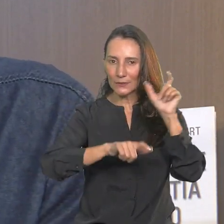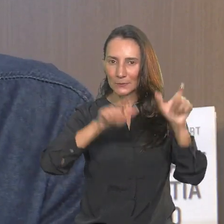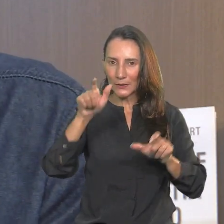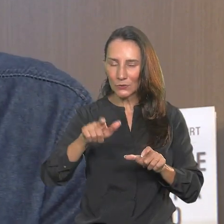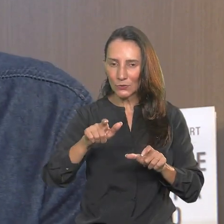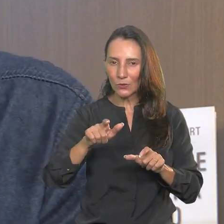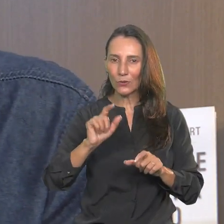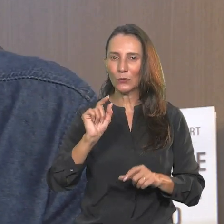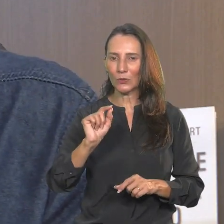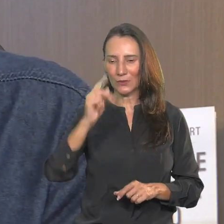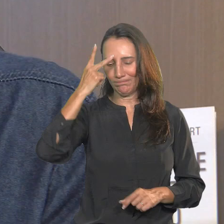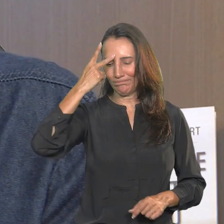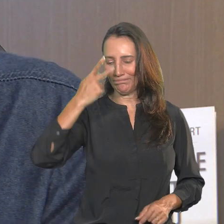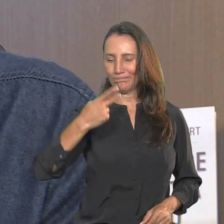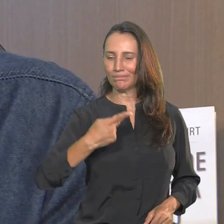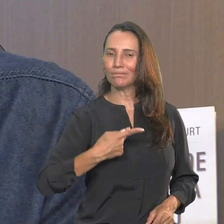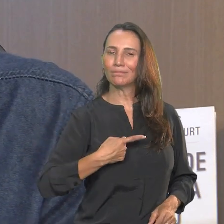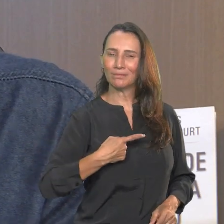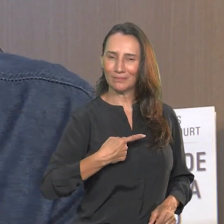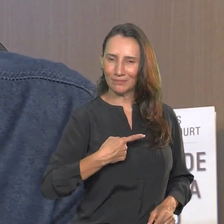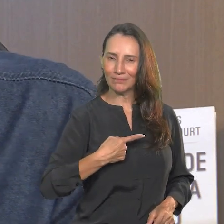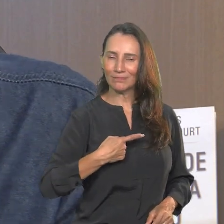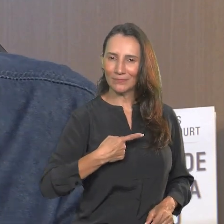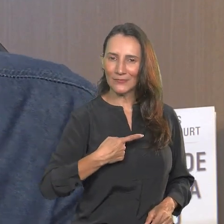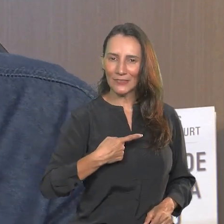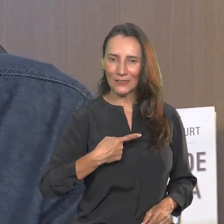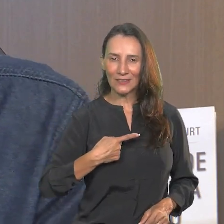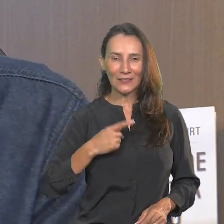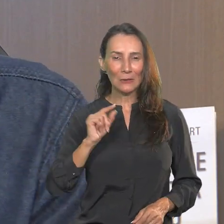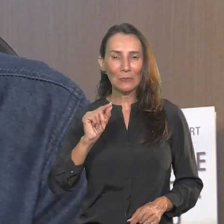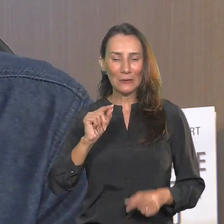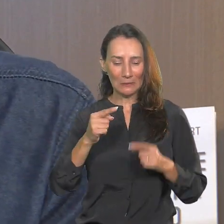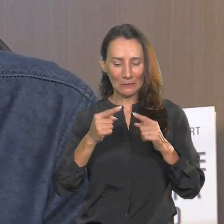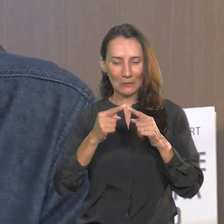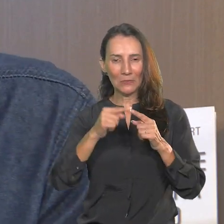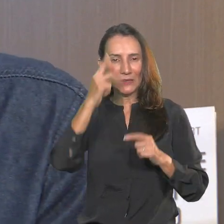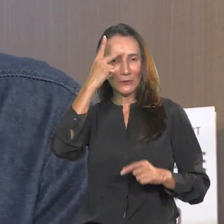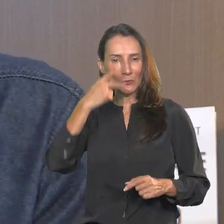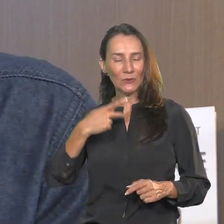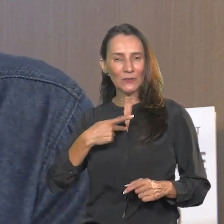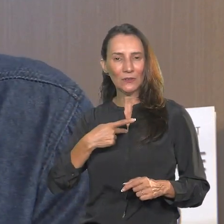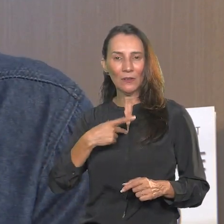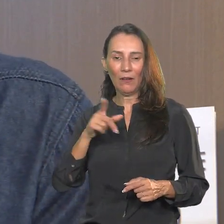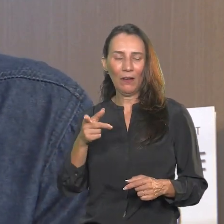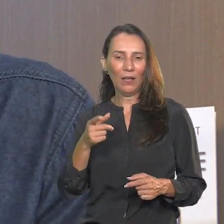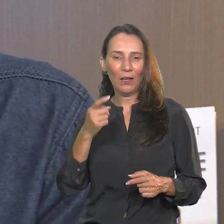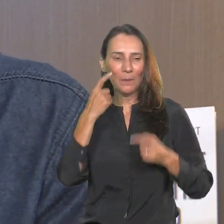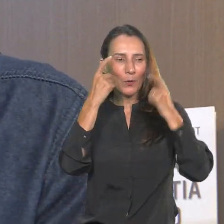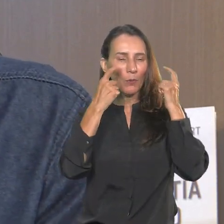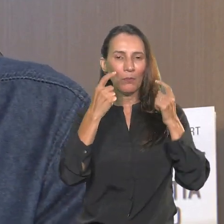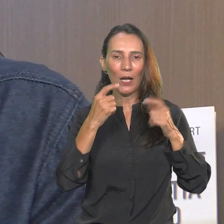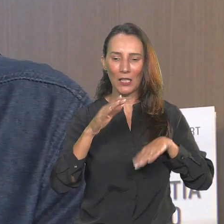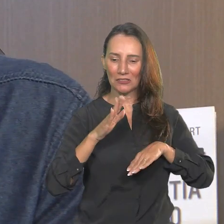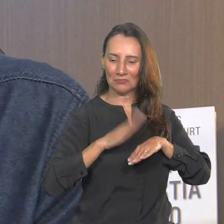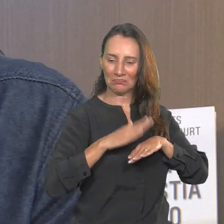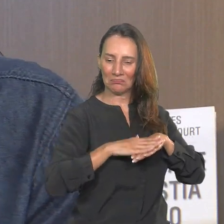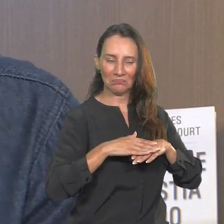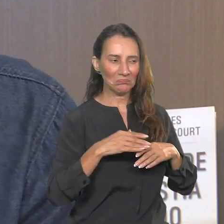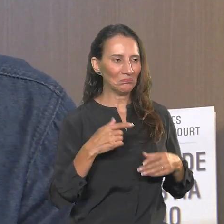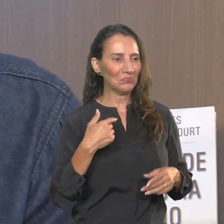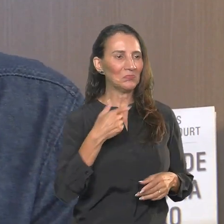serão egoístas. O que é egoísta? Uma pessoa que visa somente o seu bem. Não